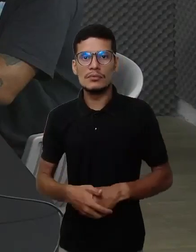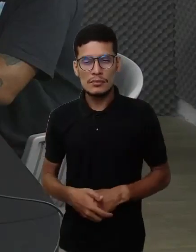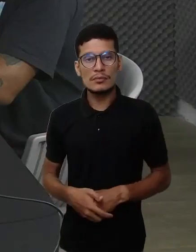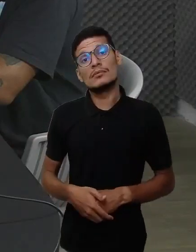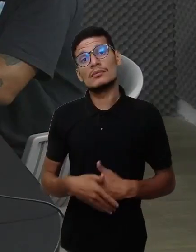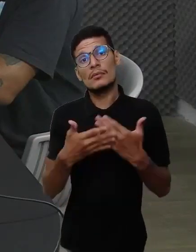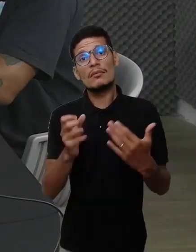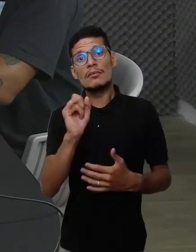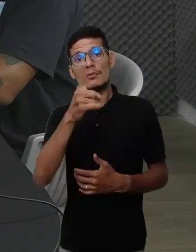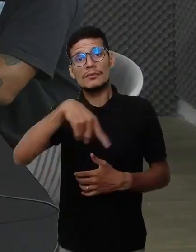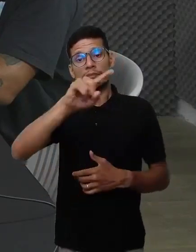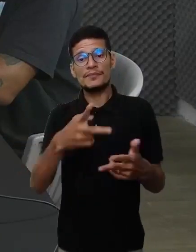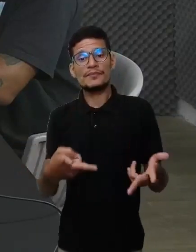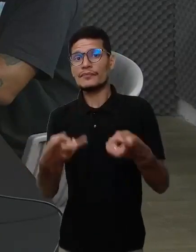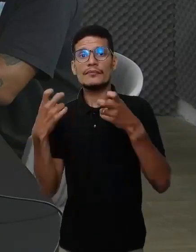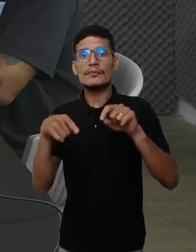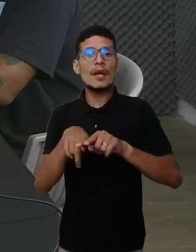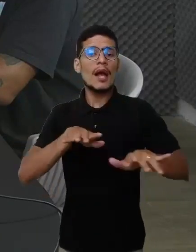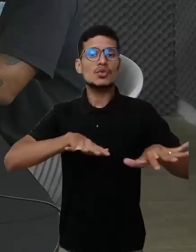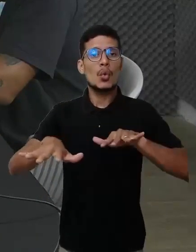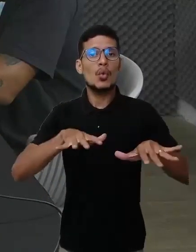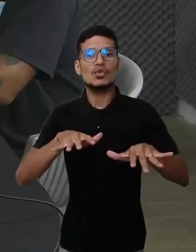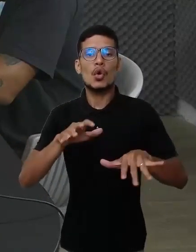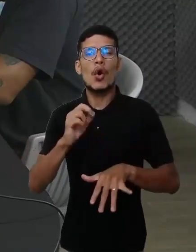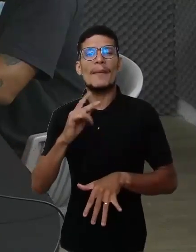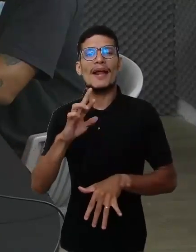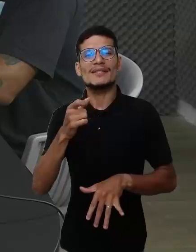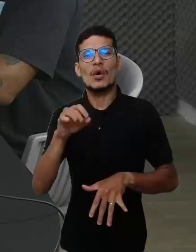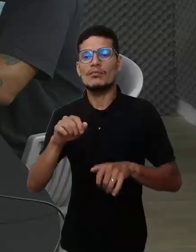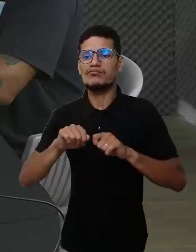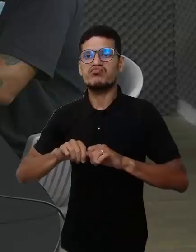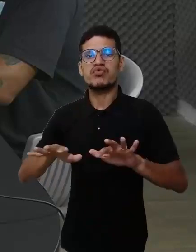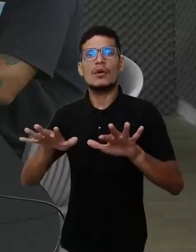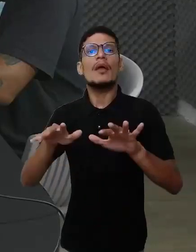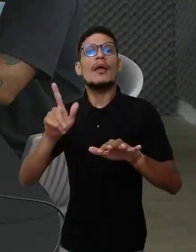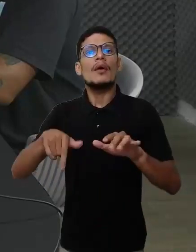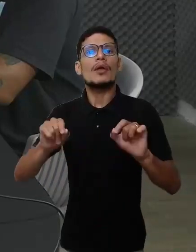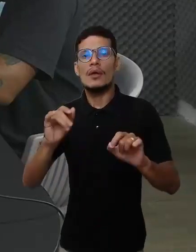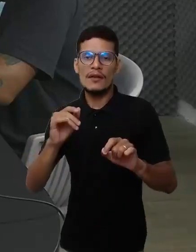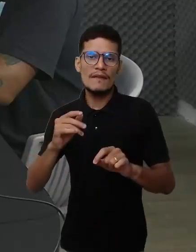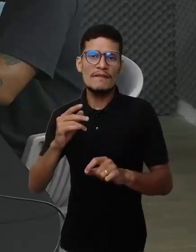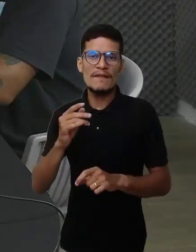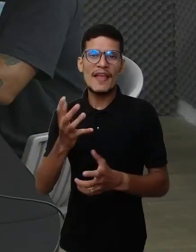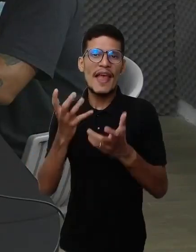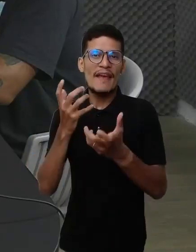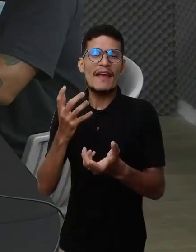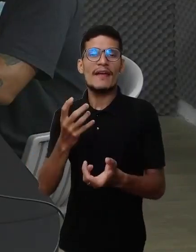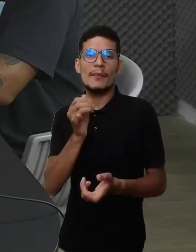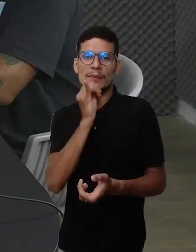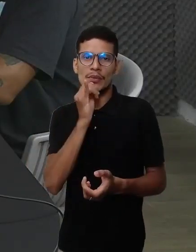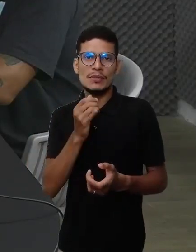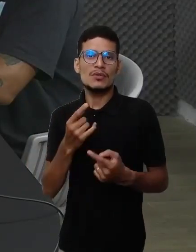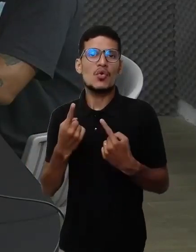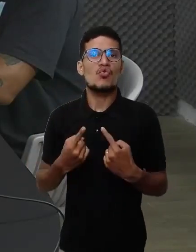perceber as ações, as operações de vingança que a Polícia de São Paulo, a Polícia Militar de São Paulo